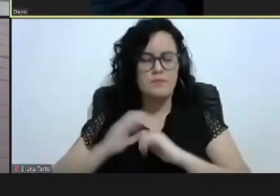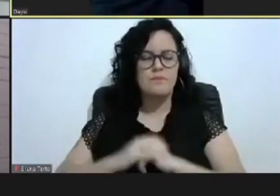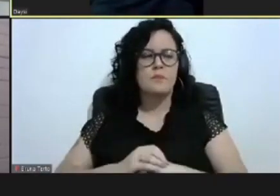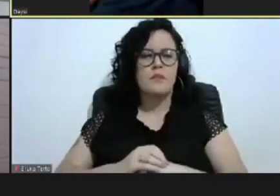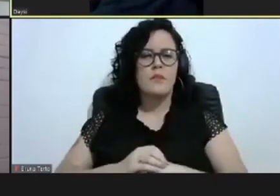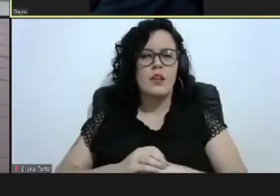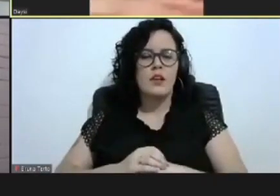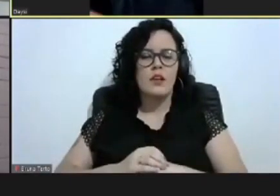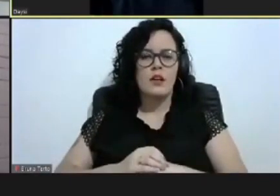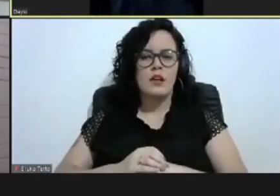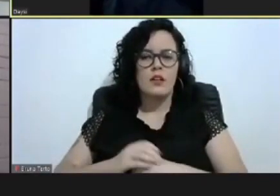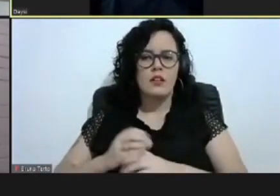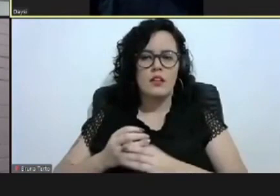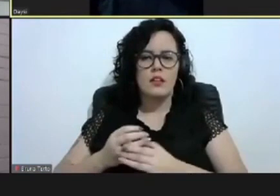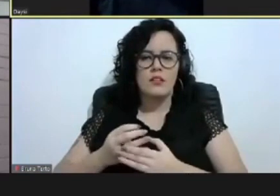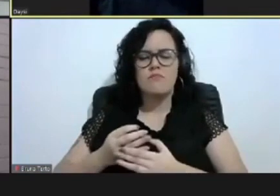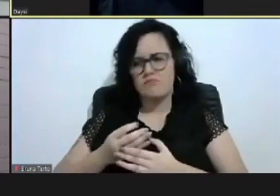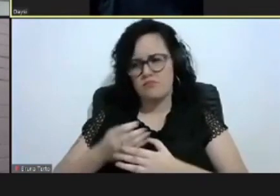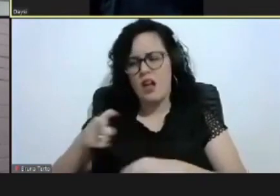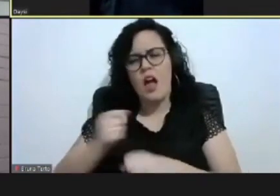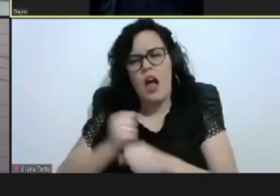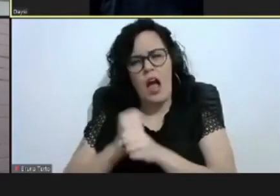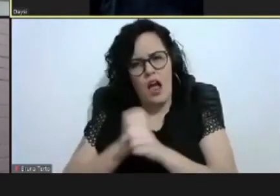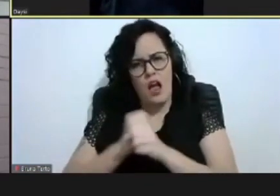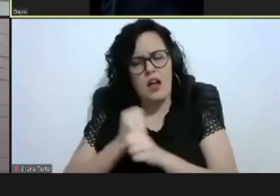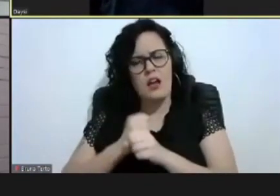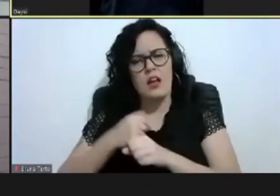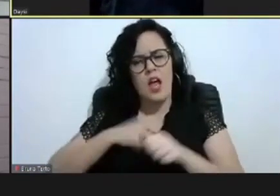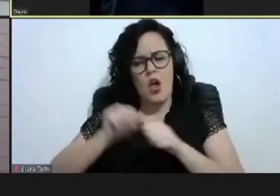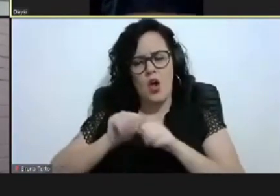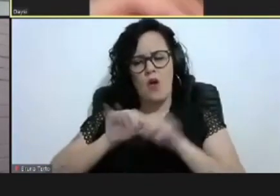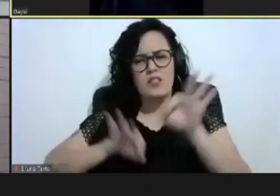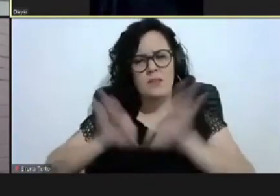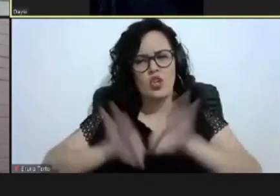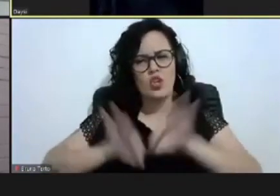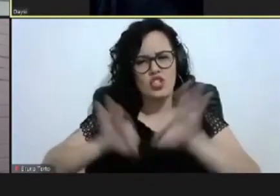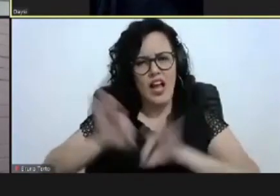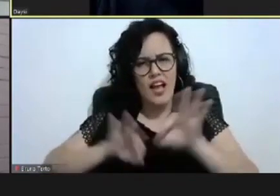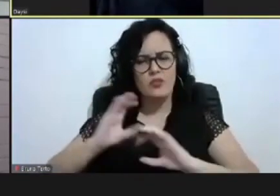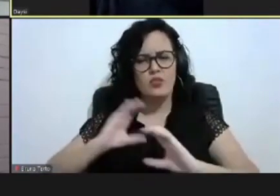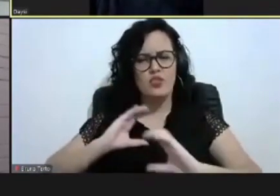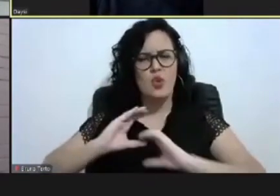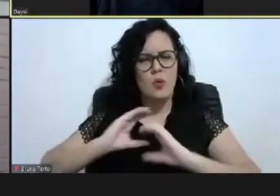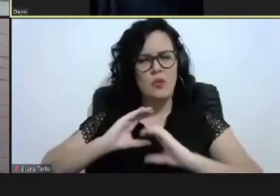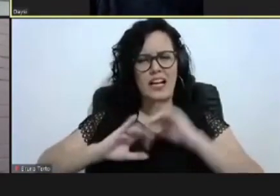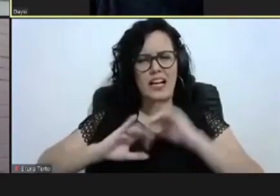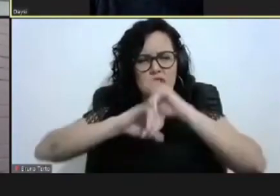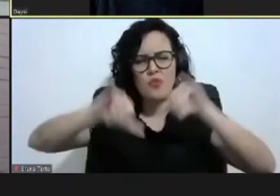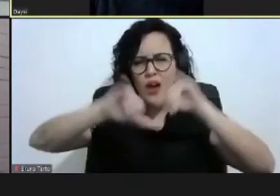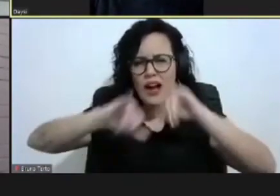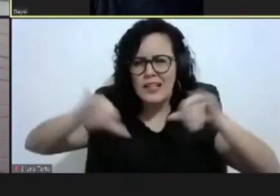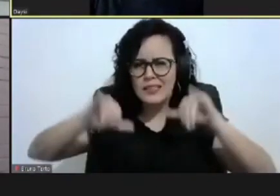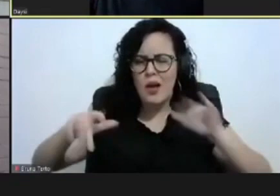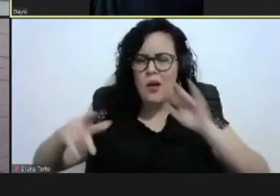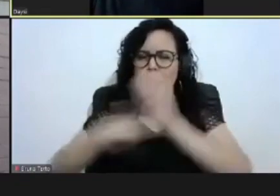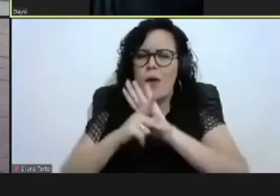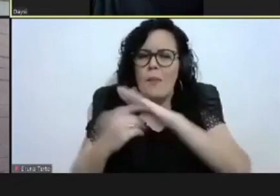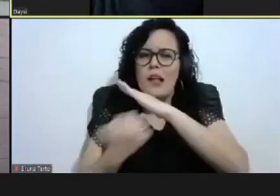Então, durante muitos anos, eu desenvolvi projetos de comunicação para